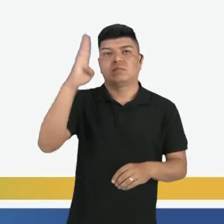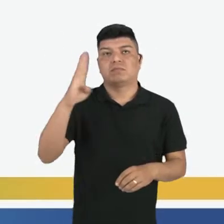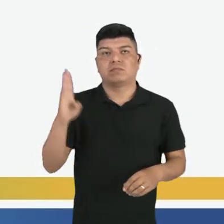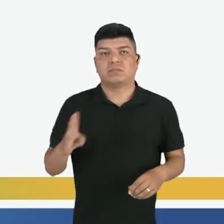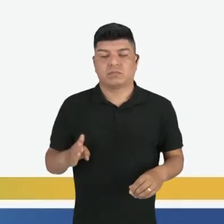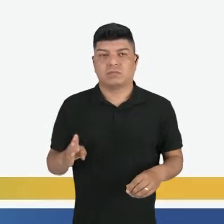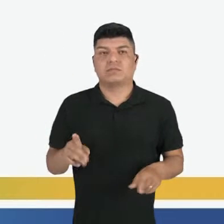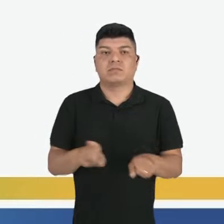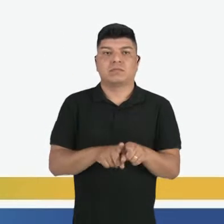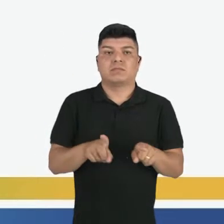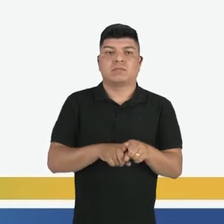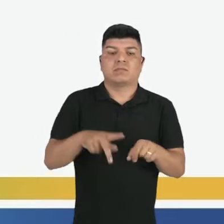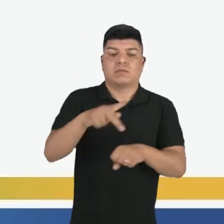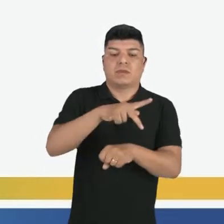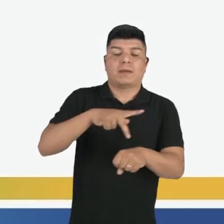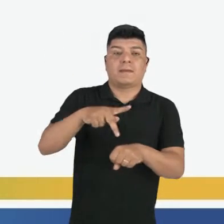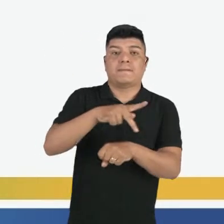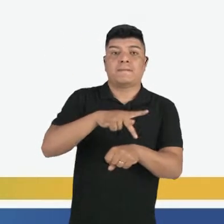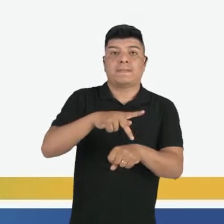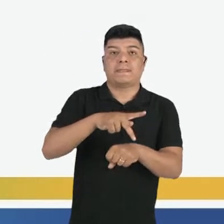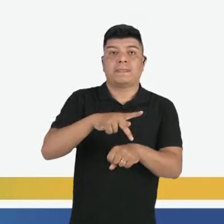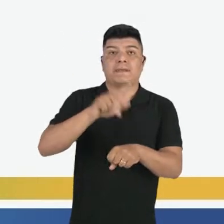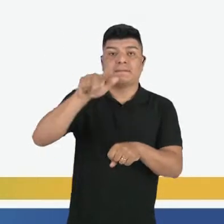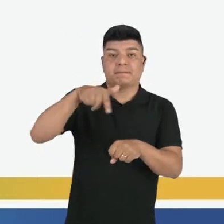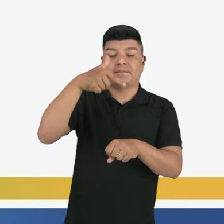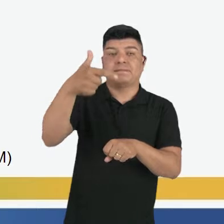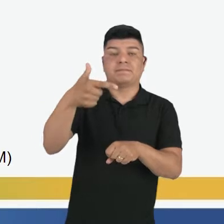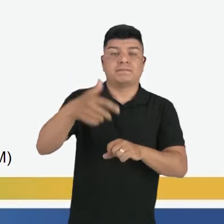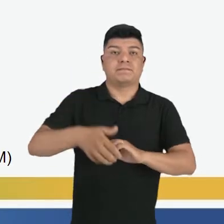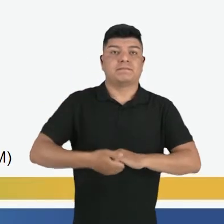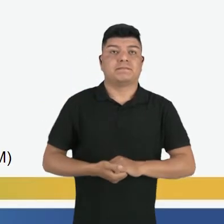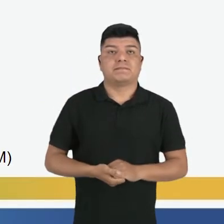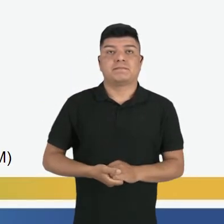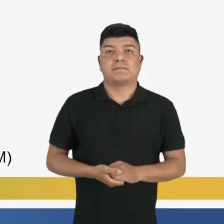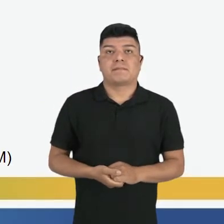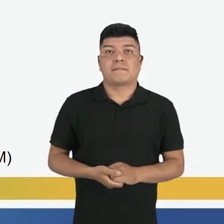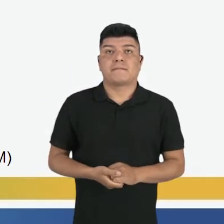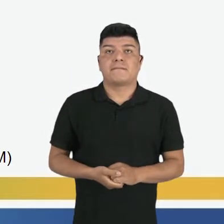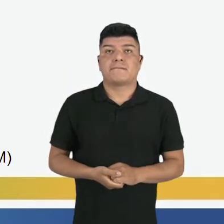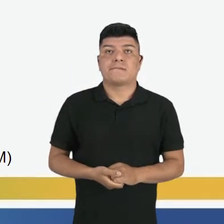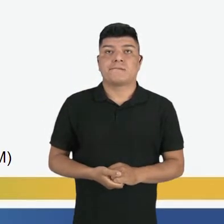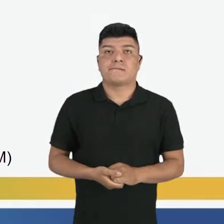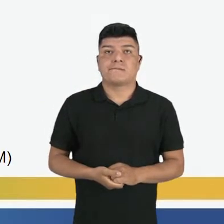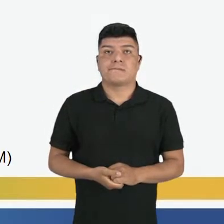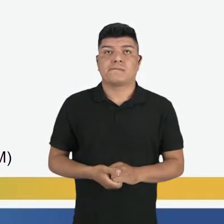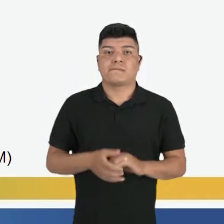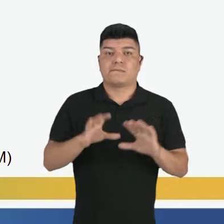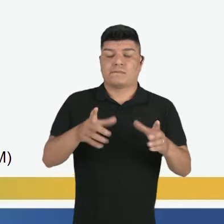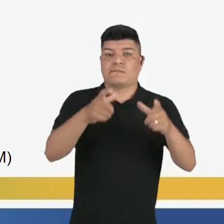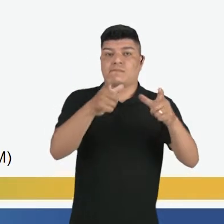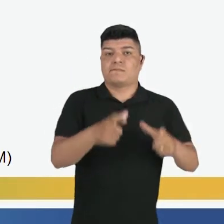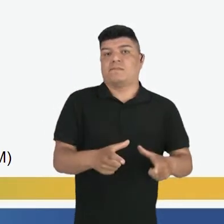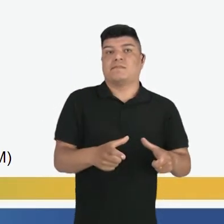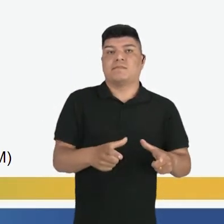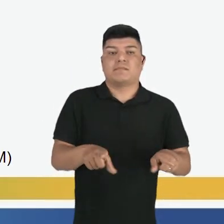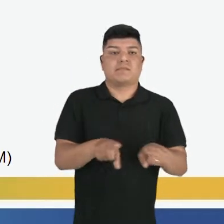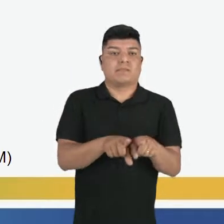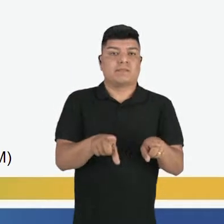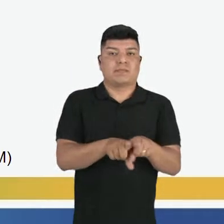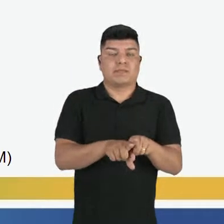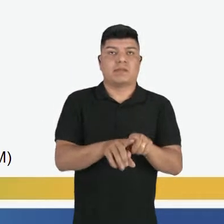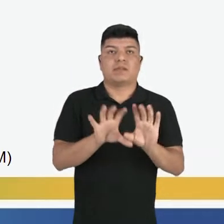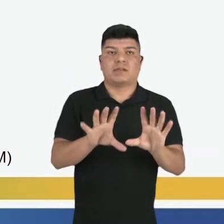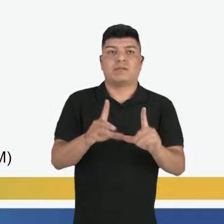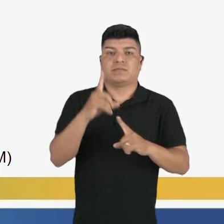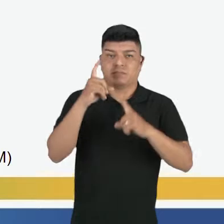Brasil e também de países estrangeiros. Quanto aos lugares, é também uma